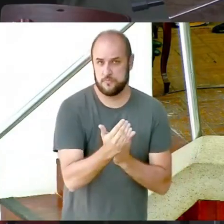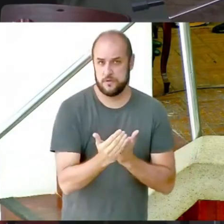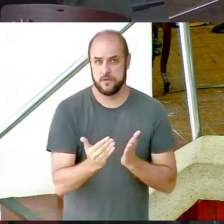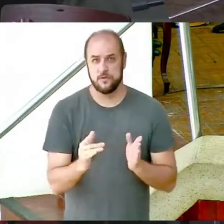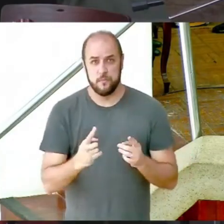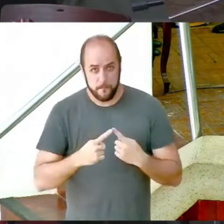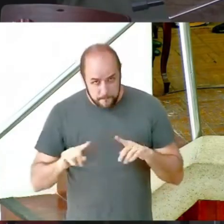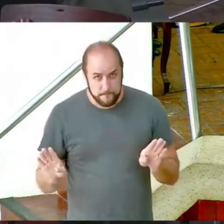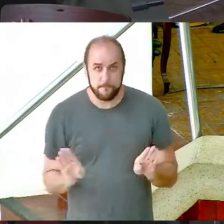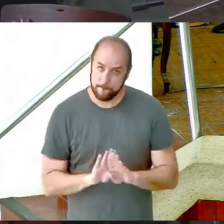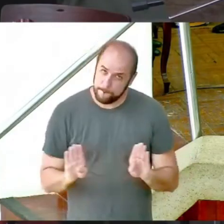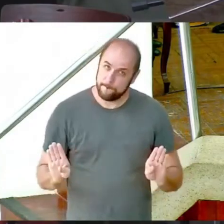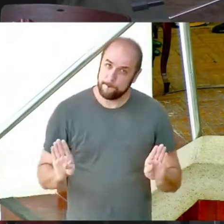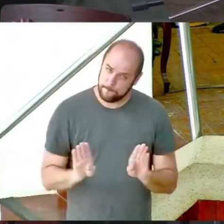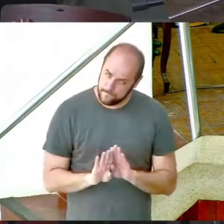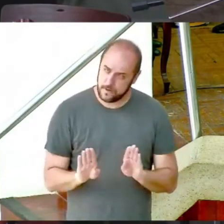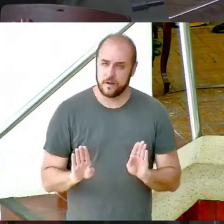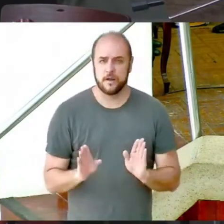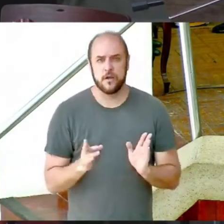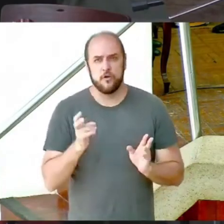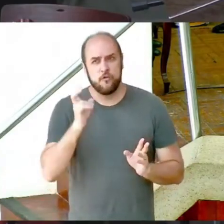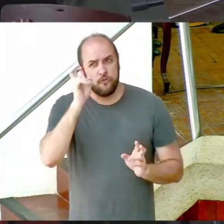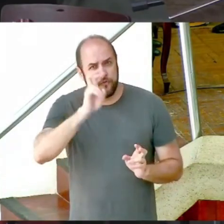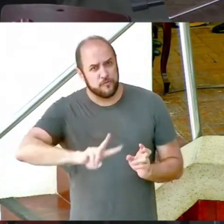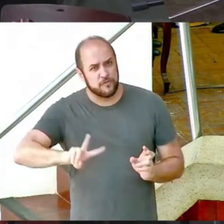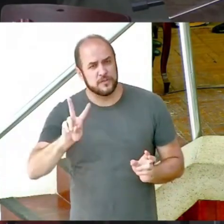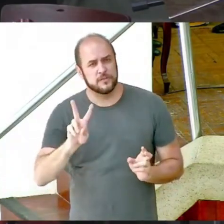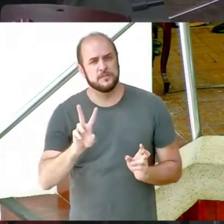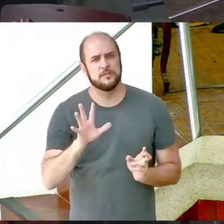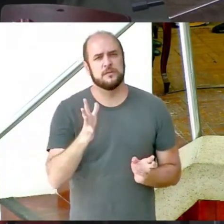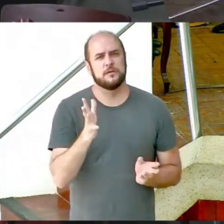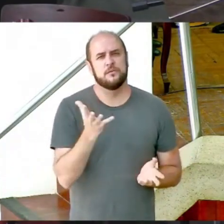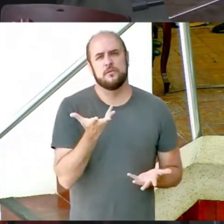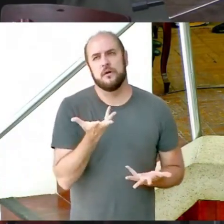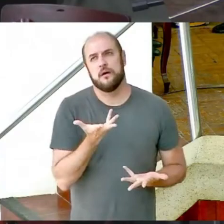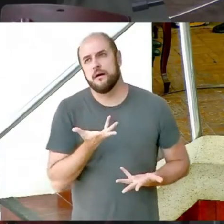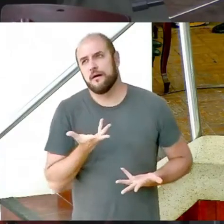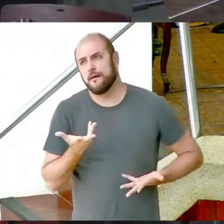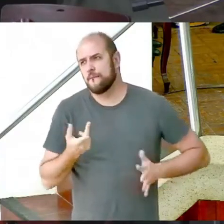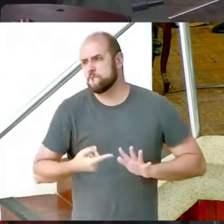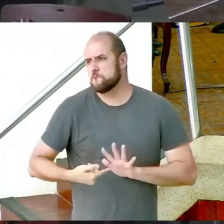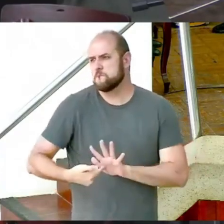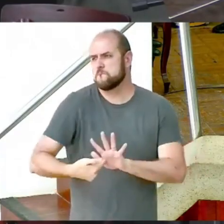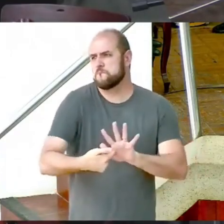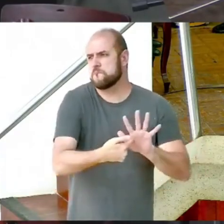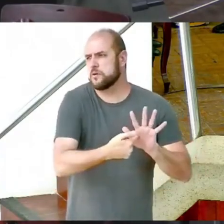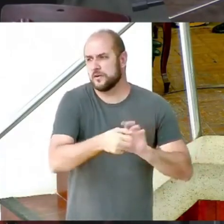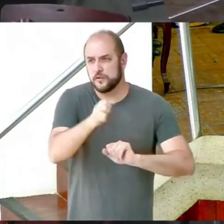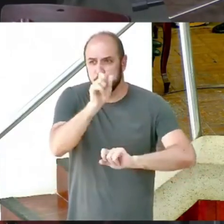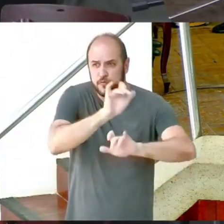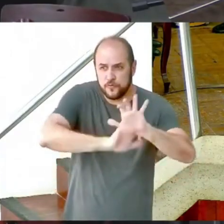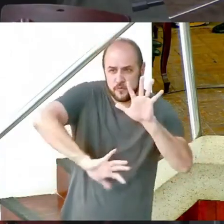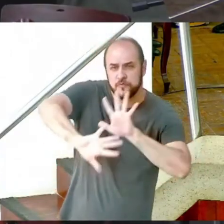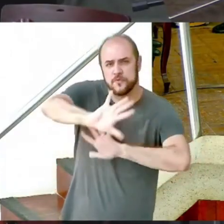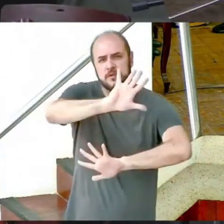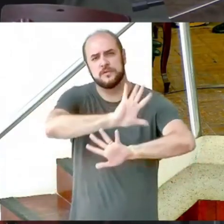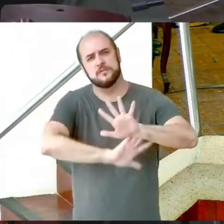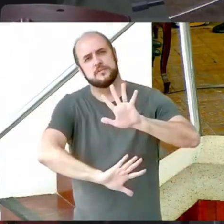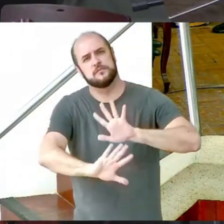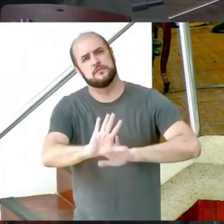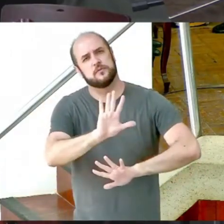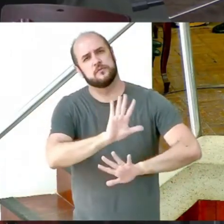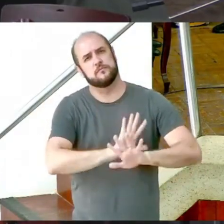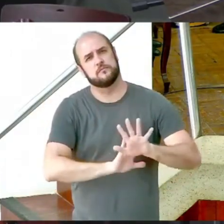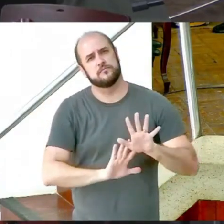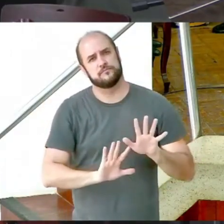ele tem também um aspecto de uma aparência invisível.